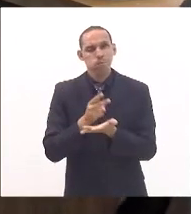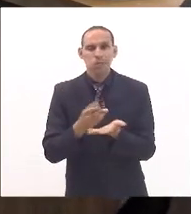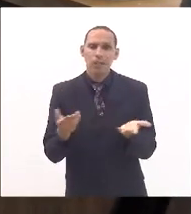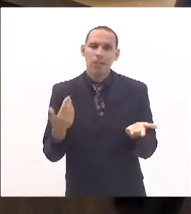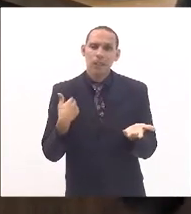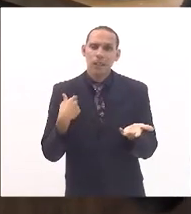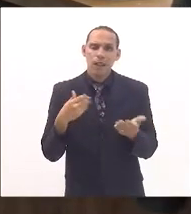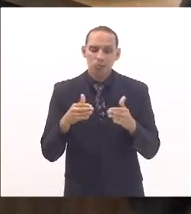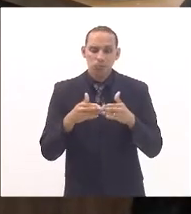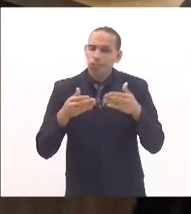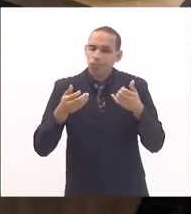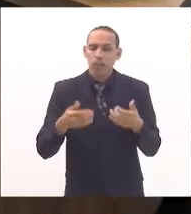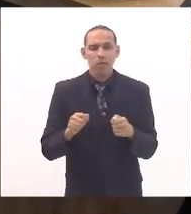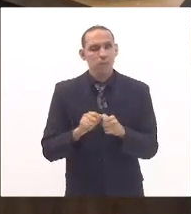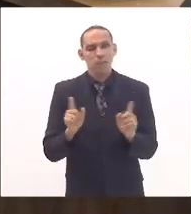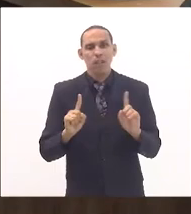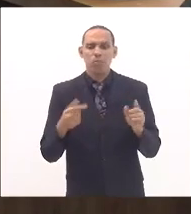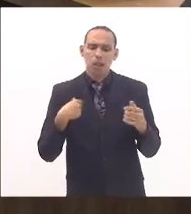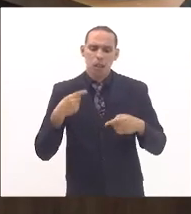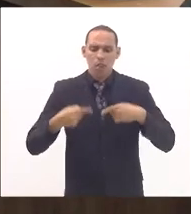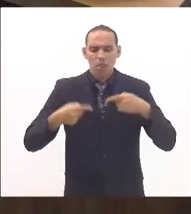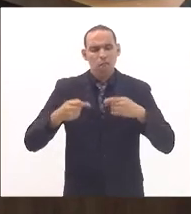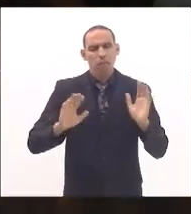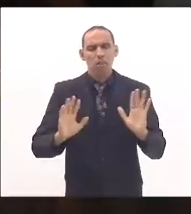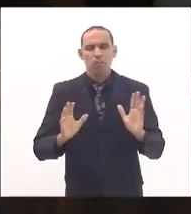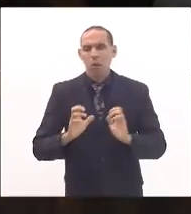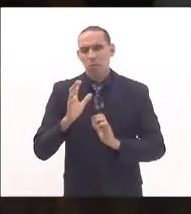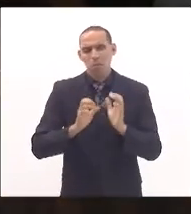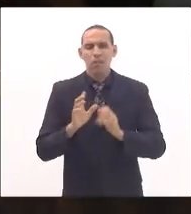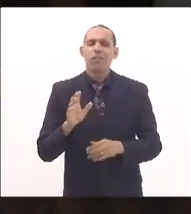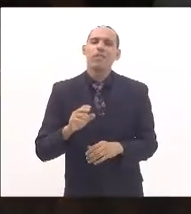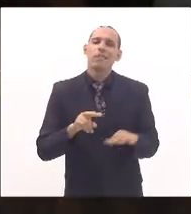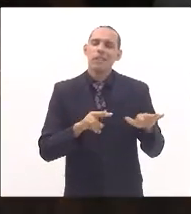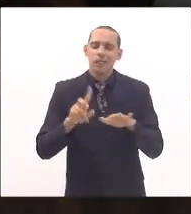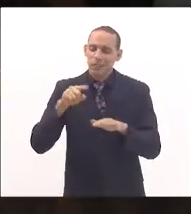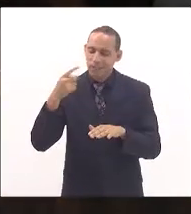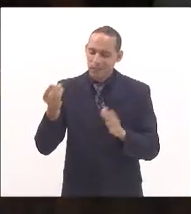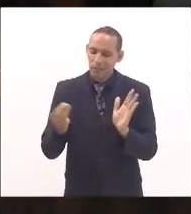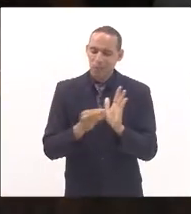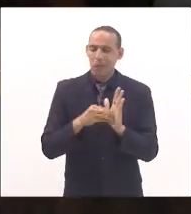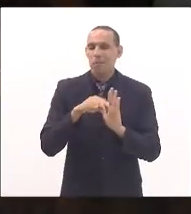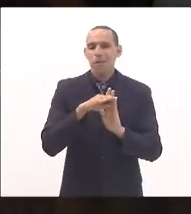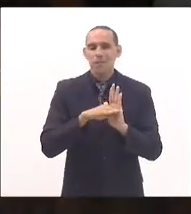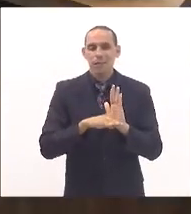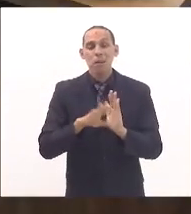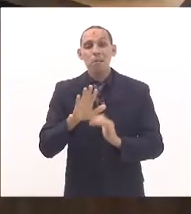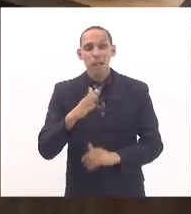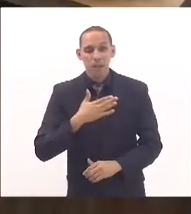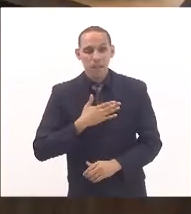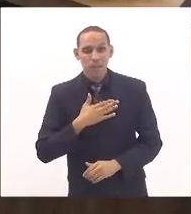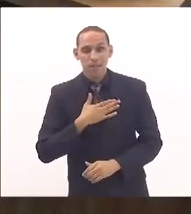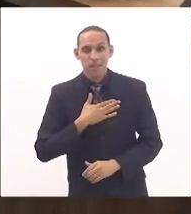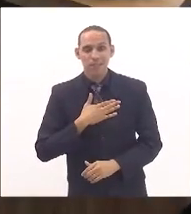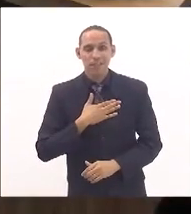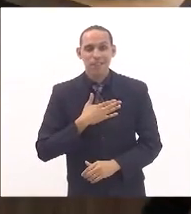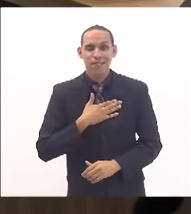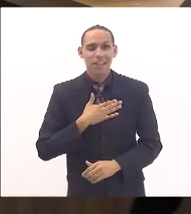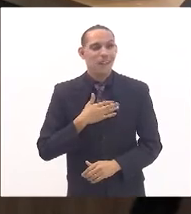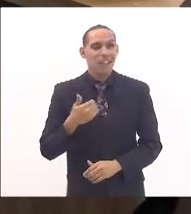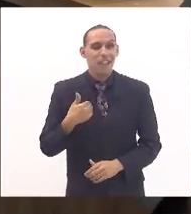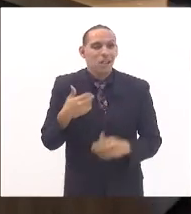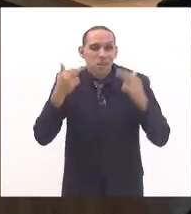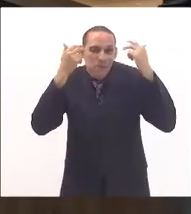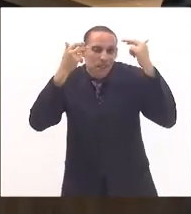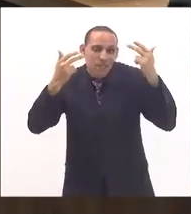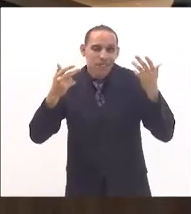eu fazer a questão de ordem, não vou ficar brigando com Vossa Excelência. Semana que vem vai estar na pauta. Tranquilo. Mas, da minha parte, eu estou absolutamente